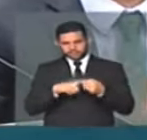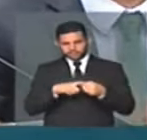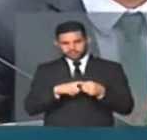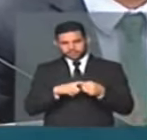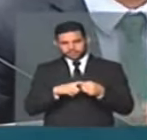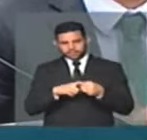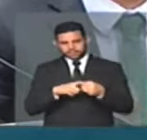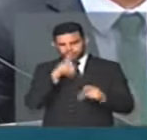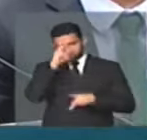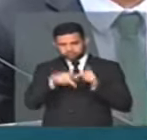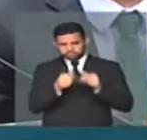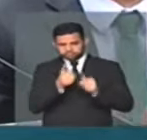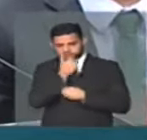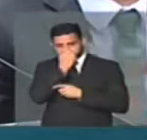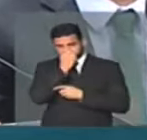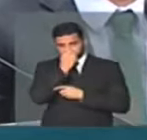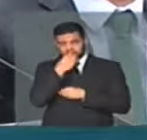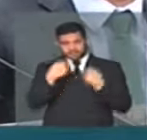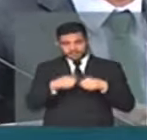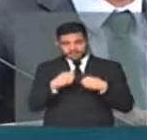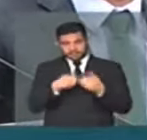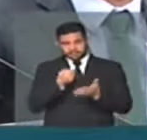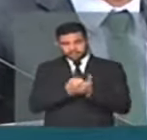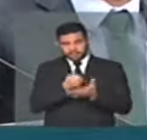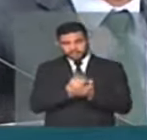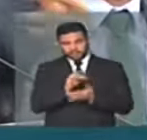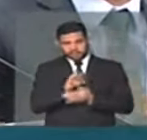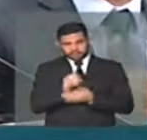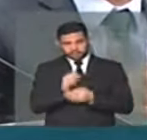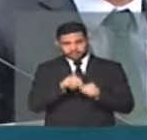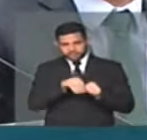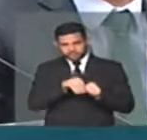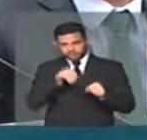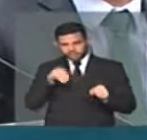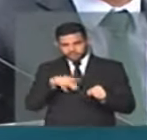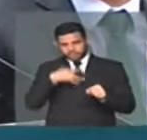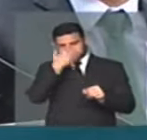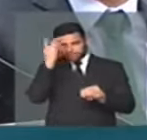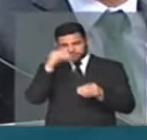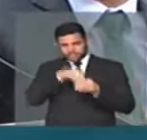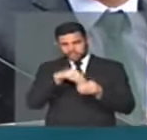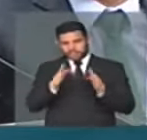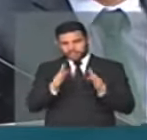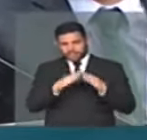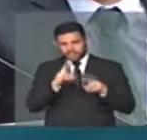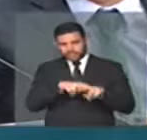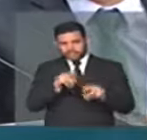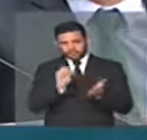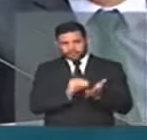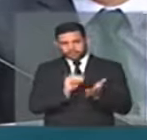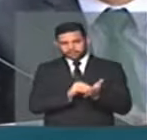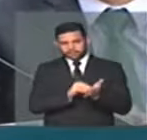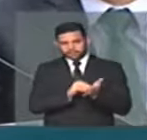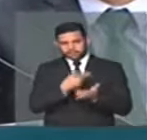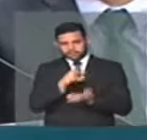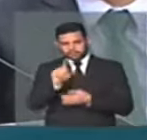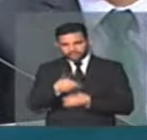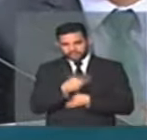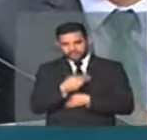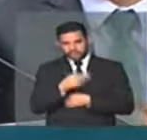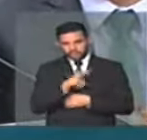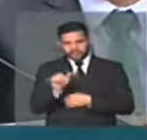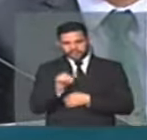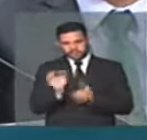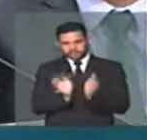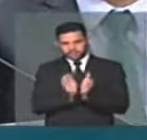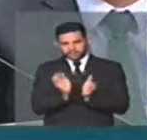ressocializa, superpopulação, precisa ter penas alternativas, precisa tirar a gente da cadeia, déficit de 300 mil